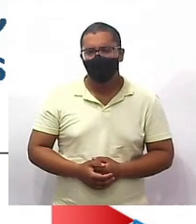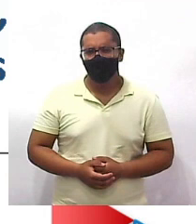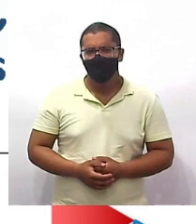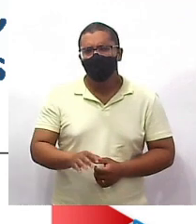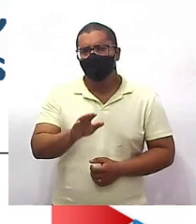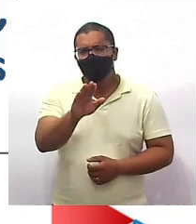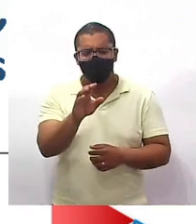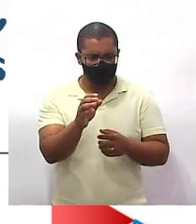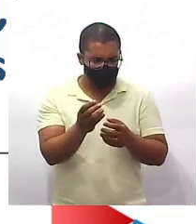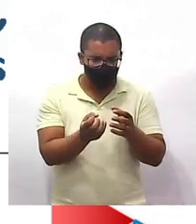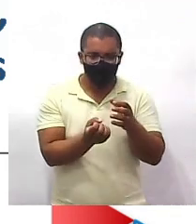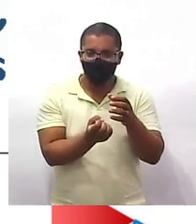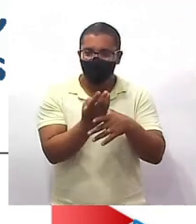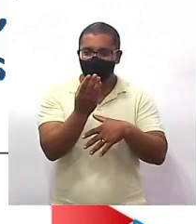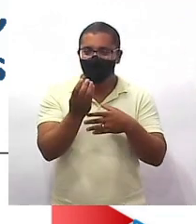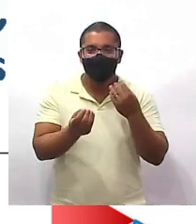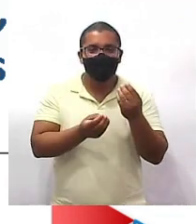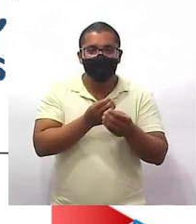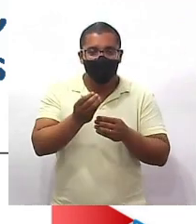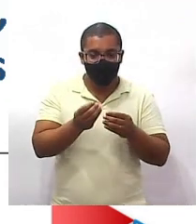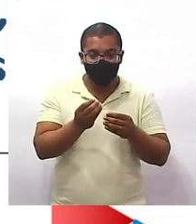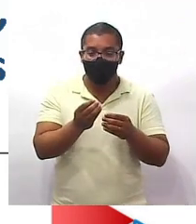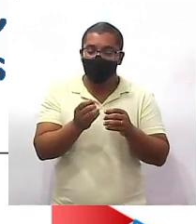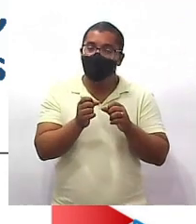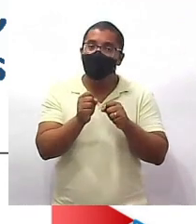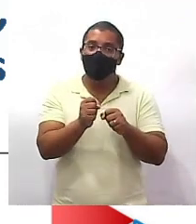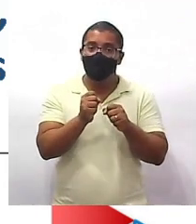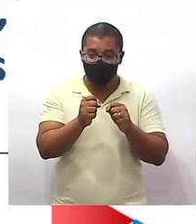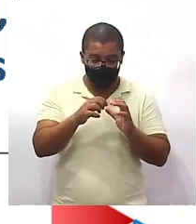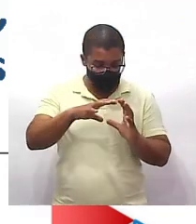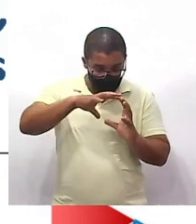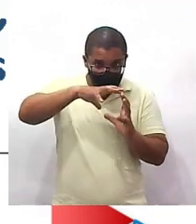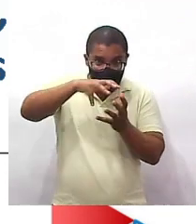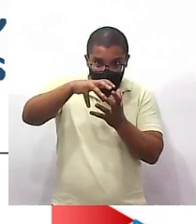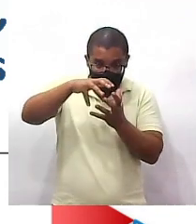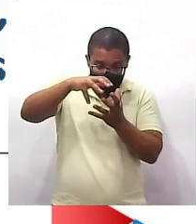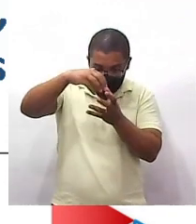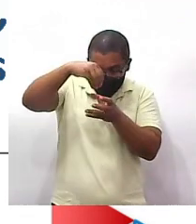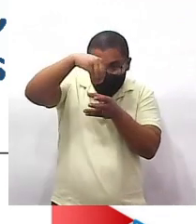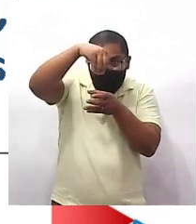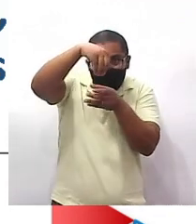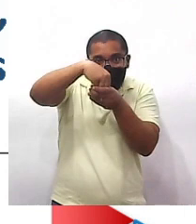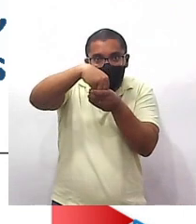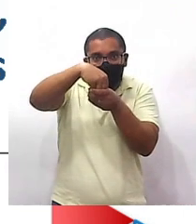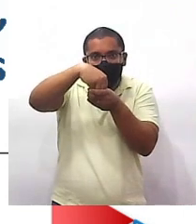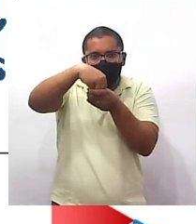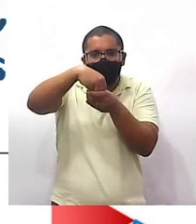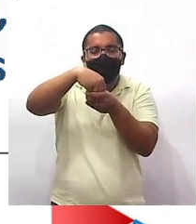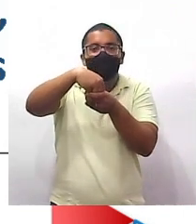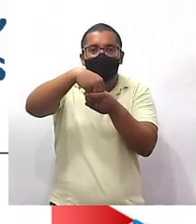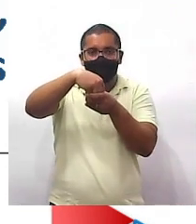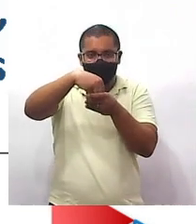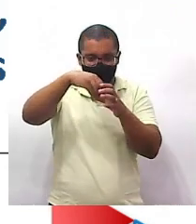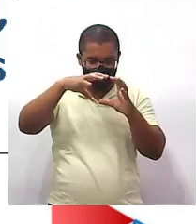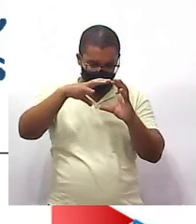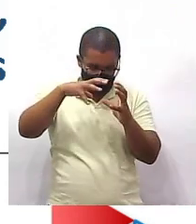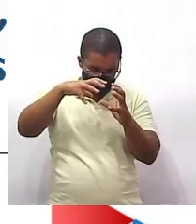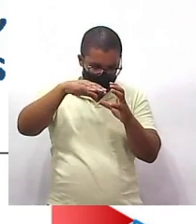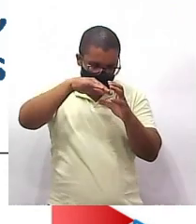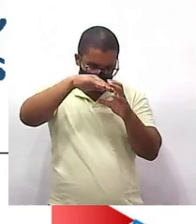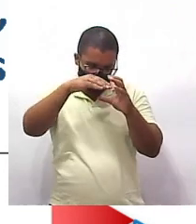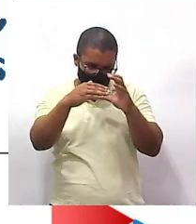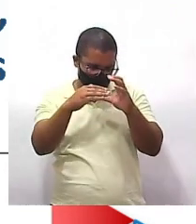ela pode ocorrer no interior justamente da Terra, ou seja, nas camadas que